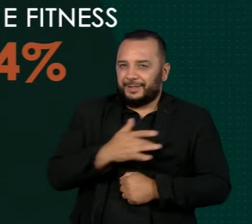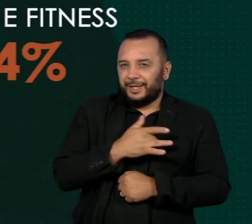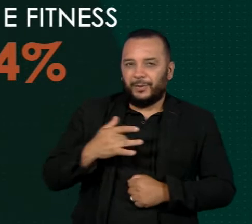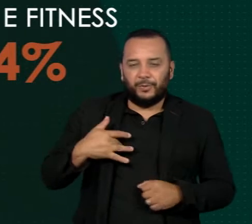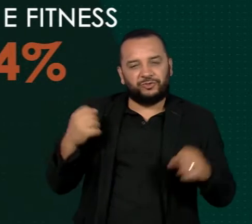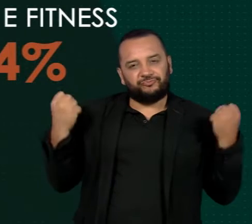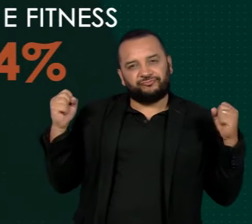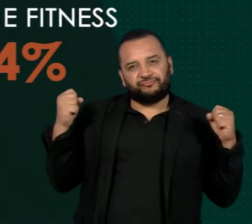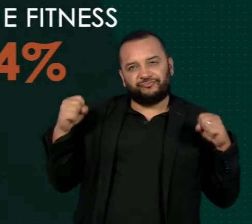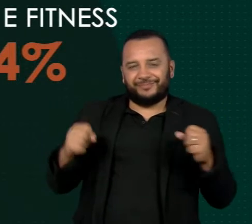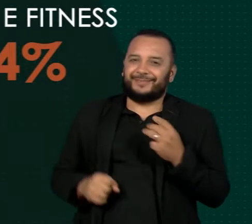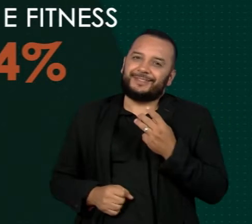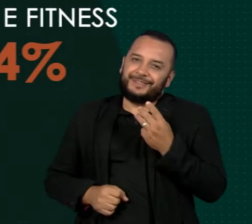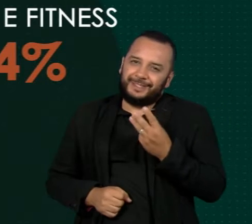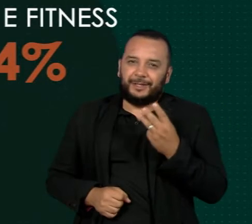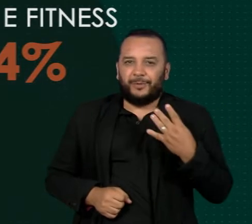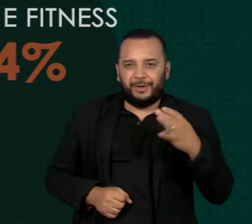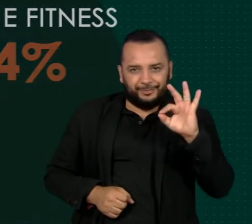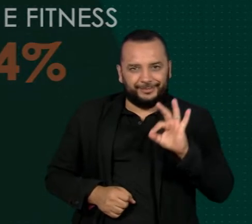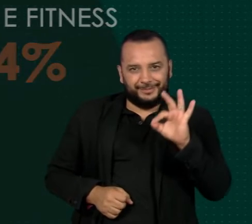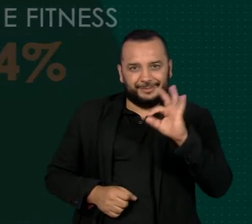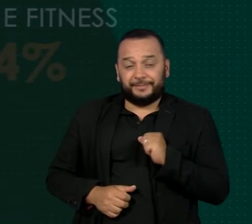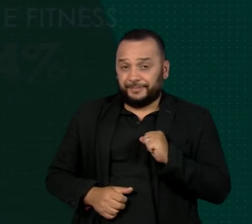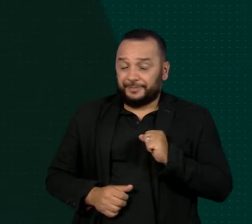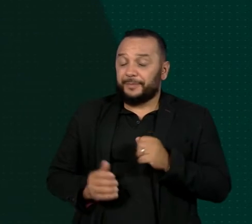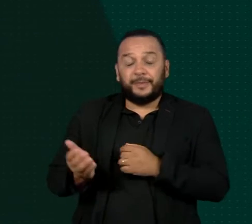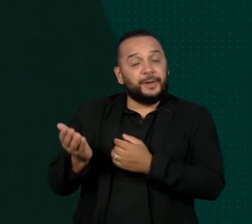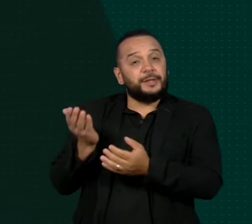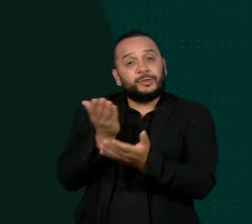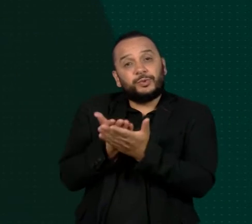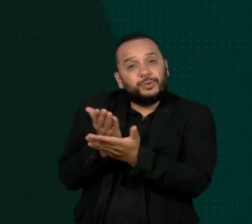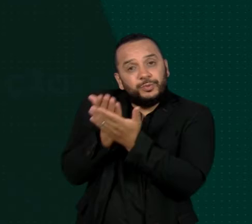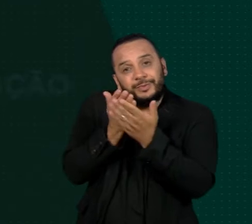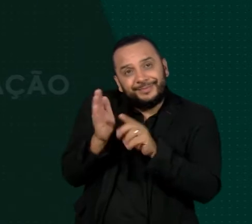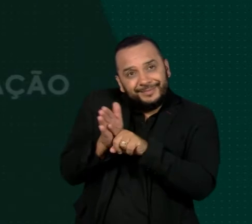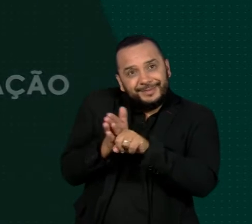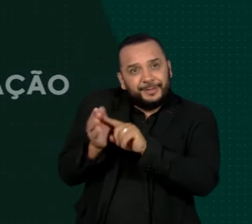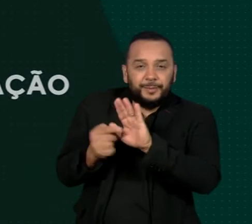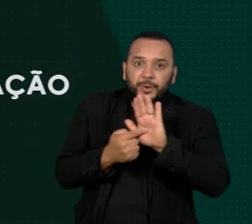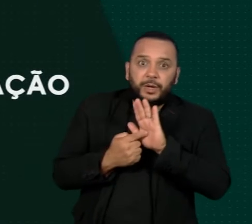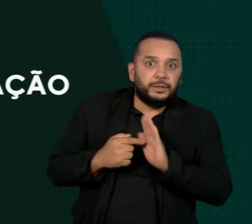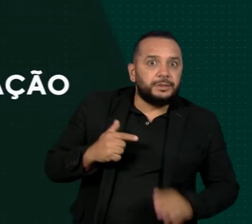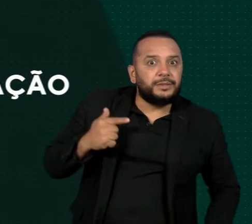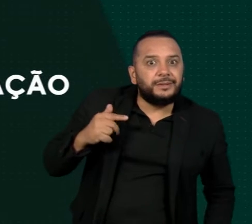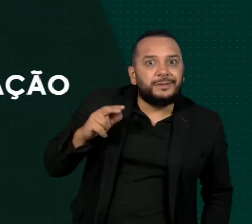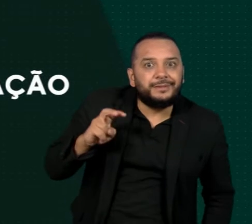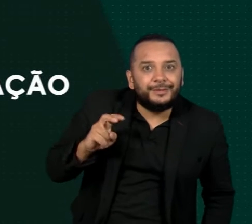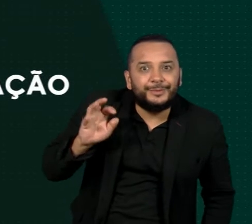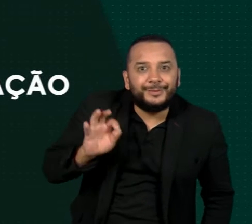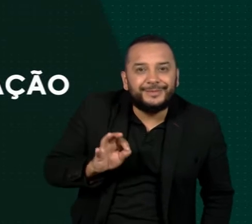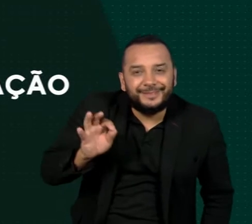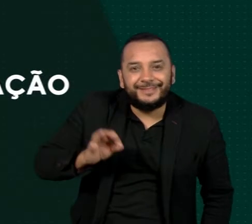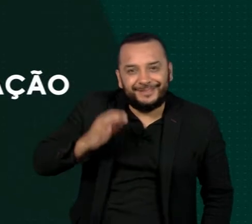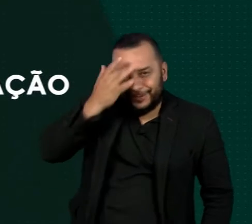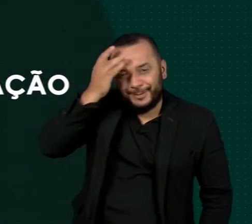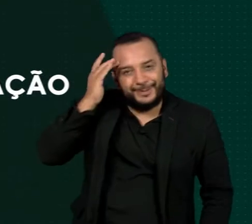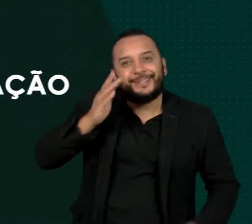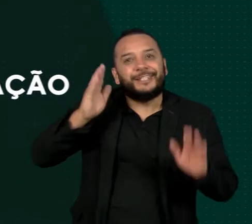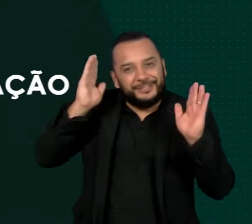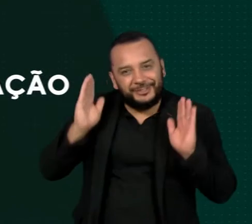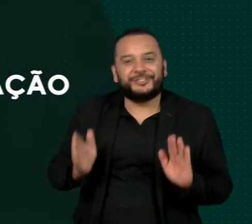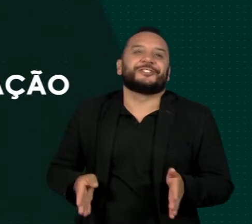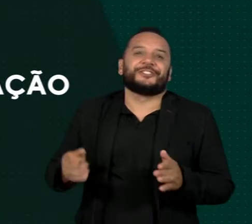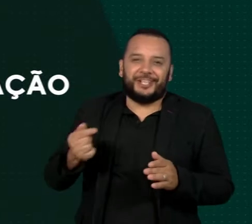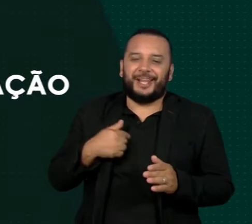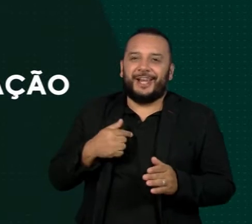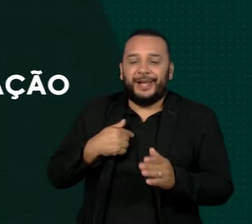e fitness, com 34%. O estudo também mostrou que 75% dos seguidores já realizaram algum tipo